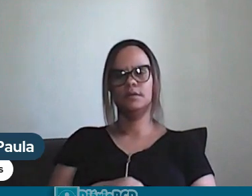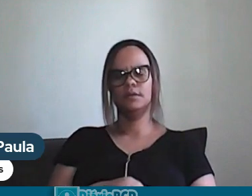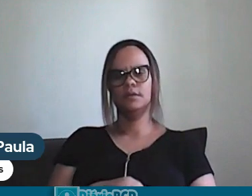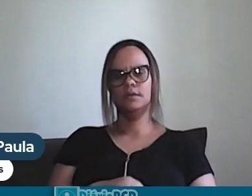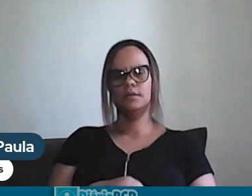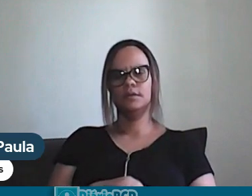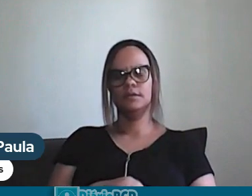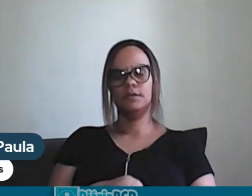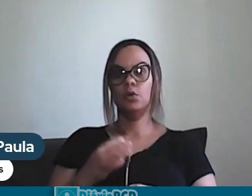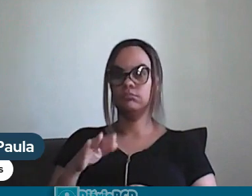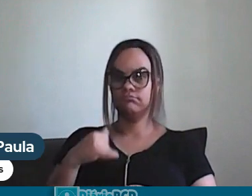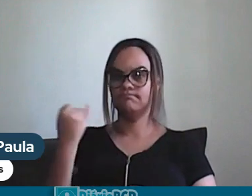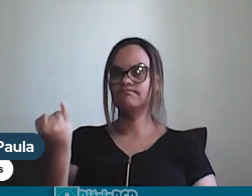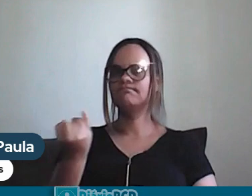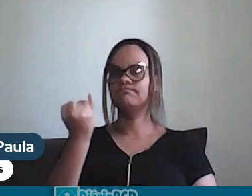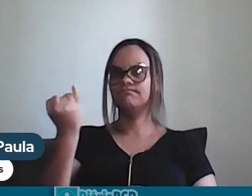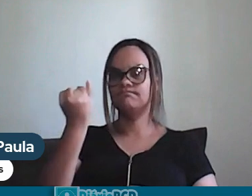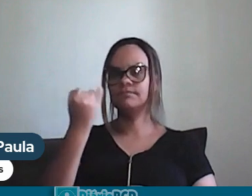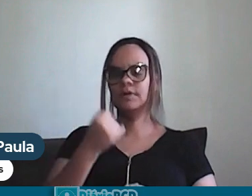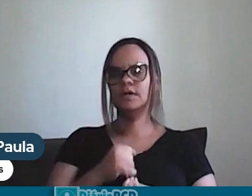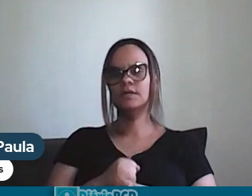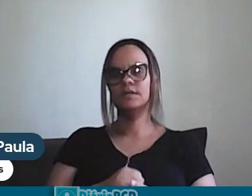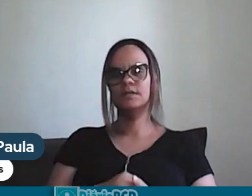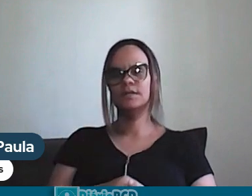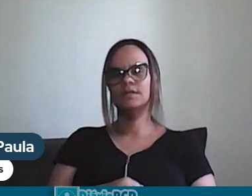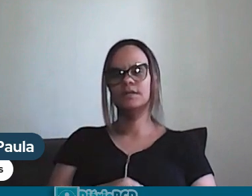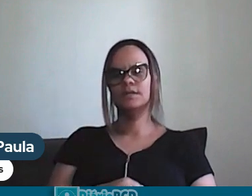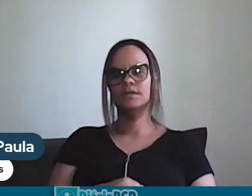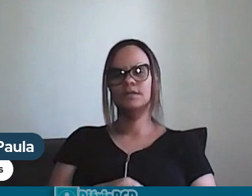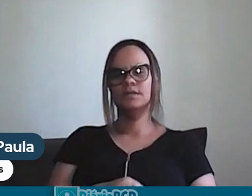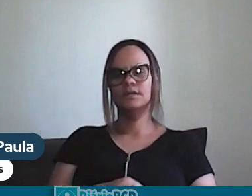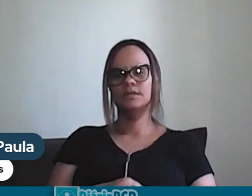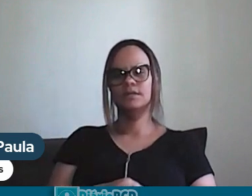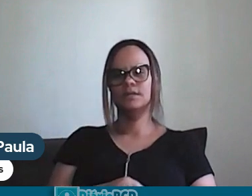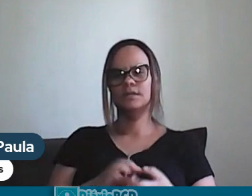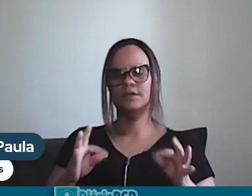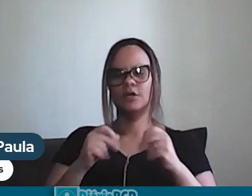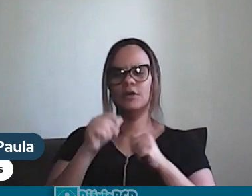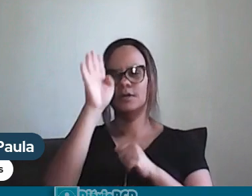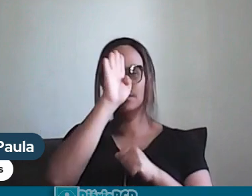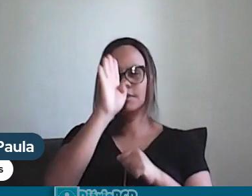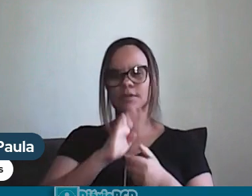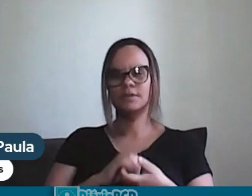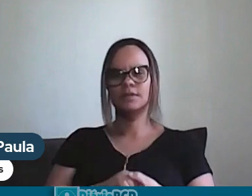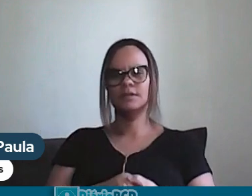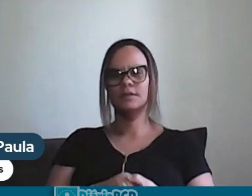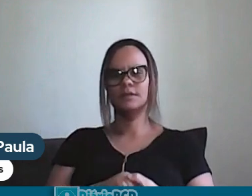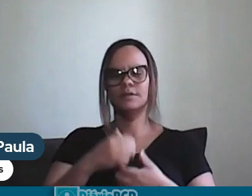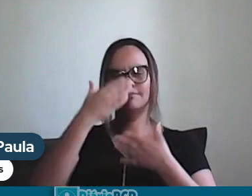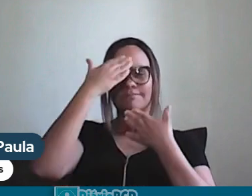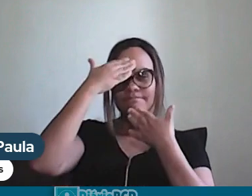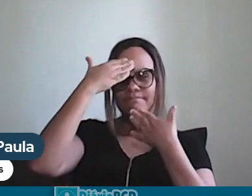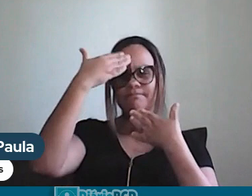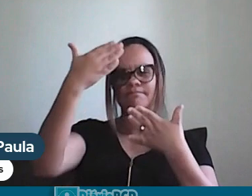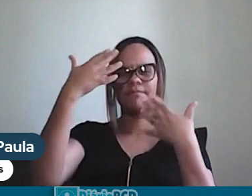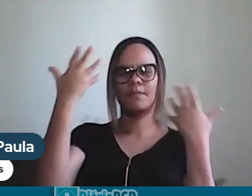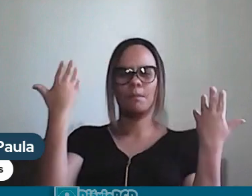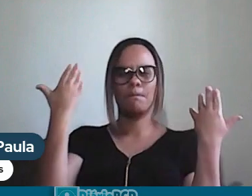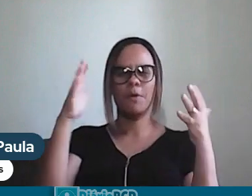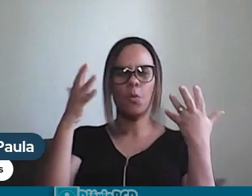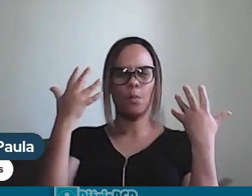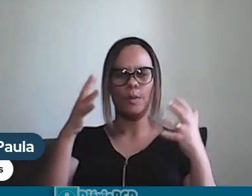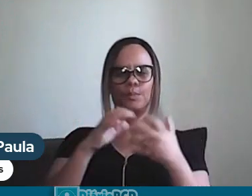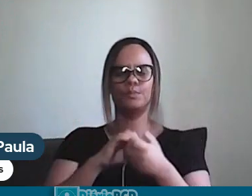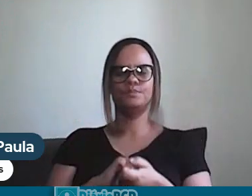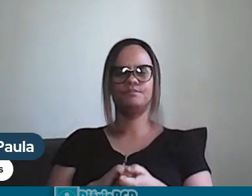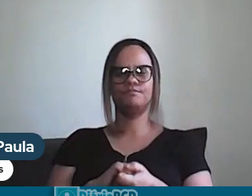sabe como é importante esse trabalho de vocês para todo o Brasil. Enorme gratidão, parabéns